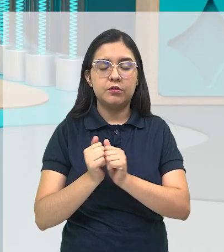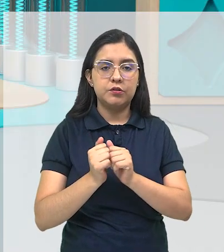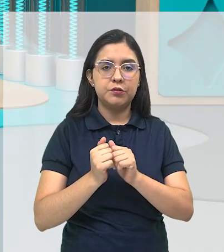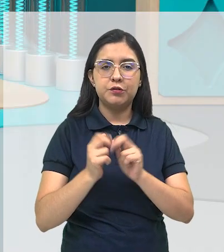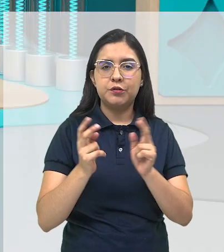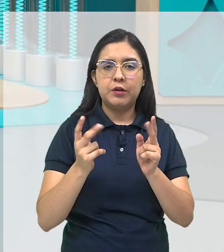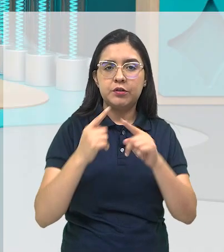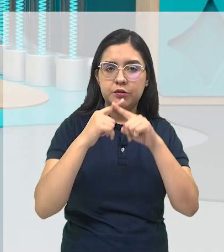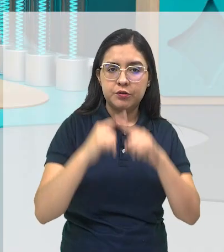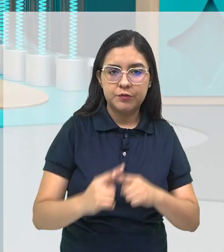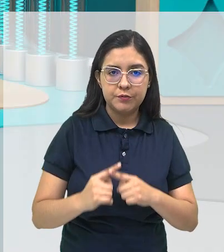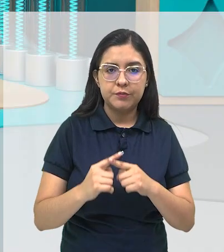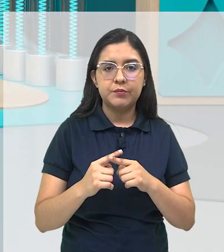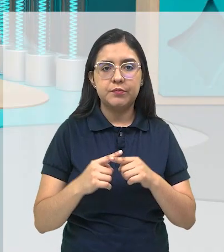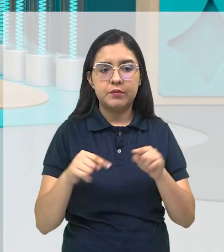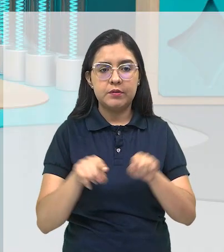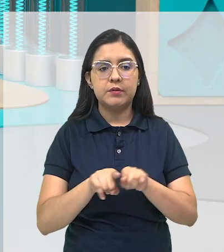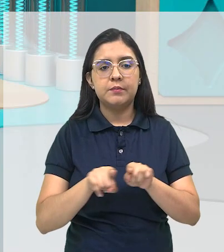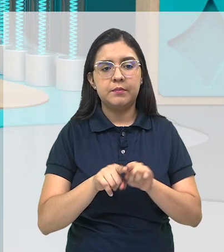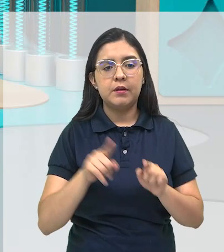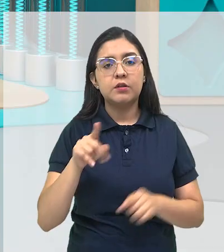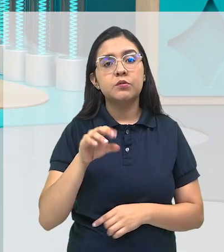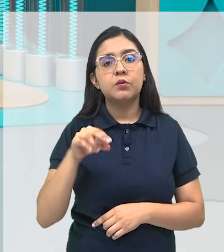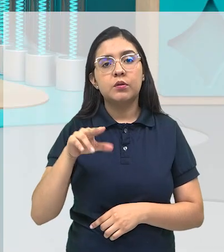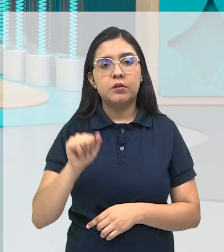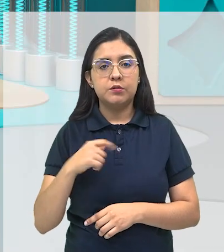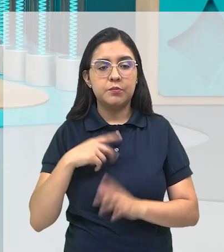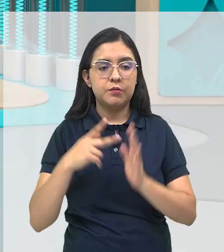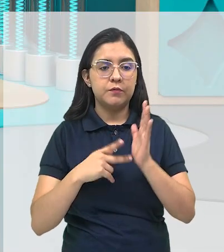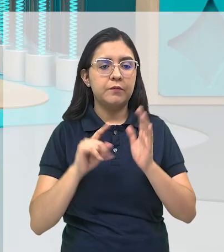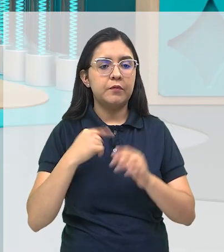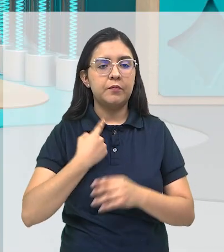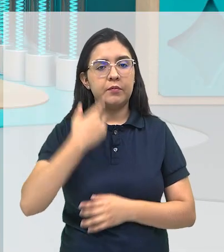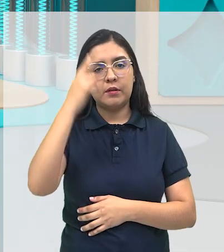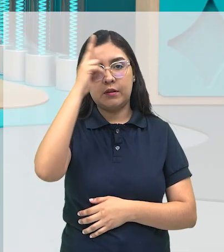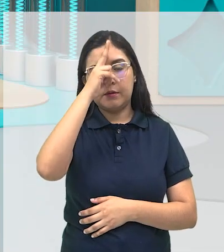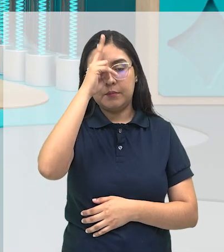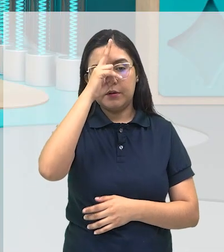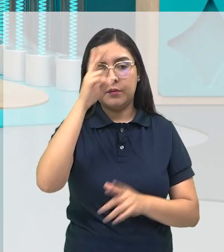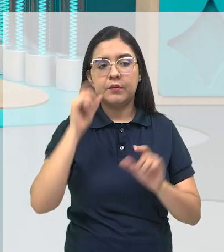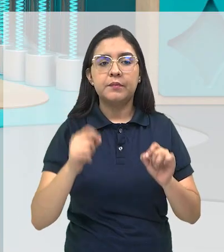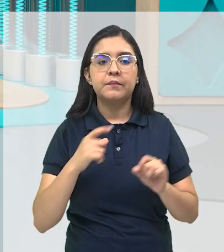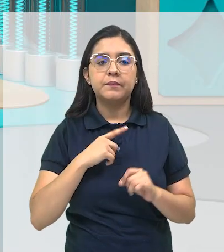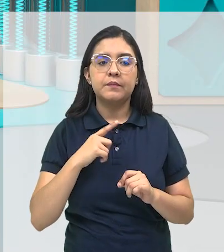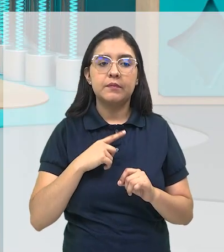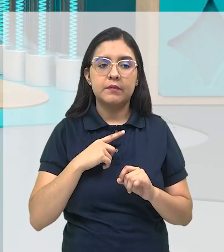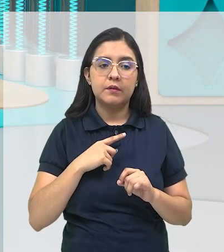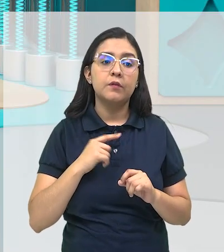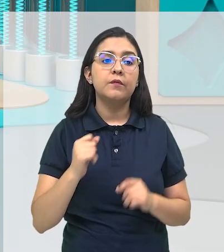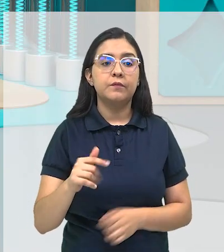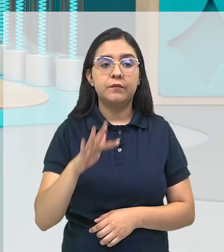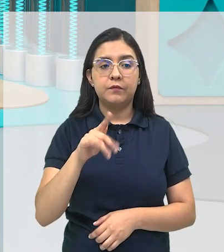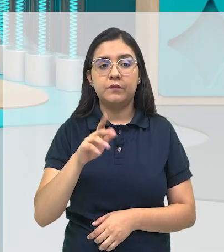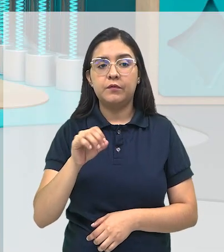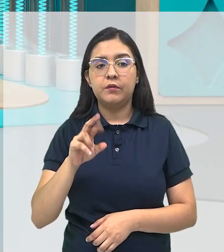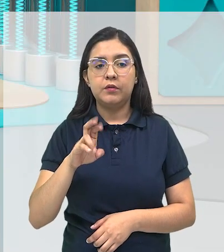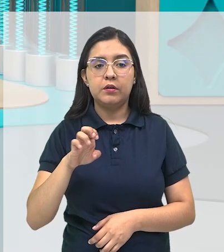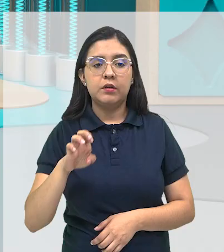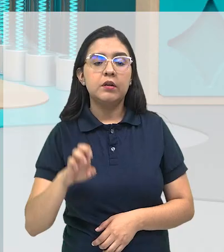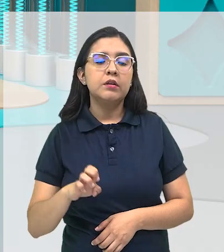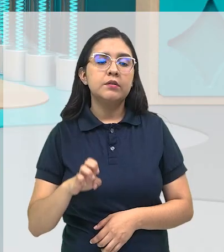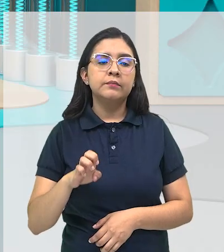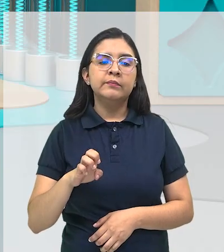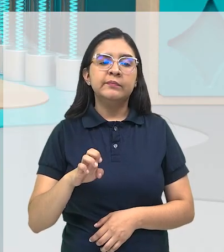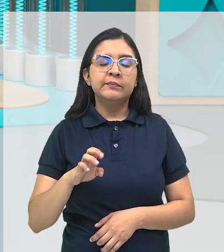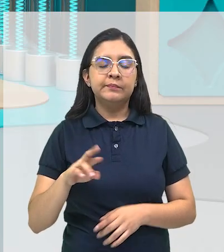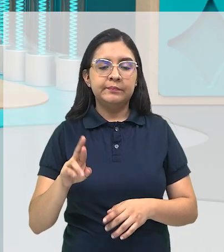né? Como a zona de pontuação, por exemplo. Vamos relembrar um pouquinho sobre essas armas. A gente vai ter o florete, que